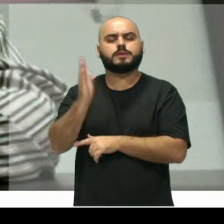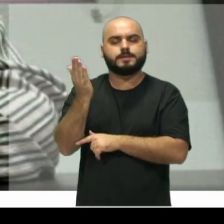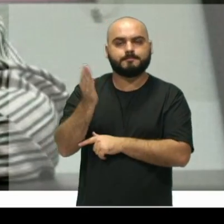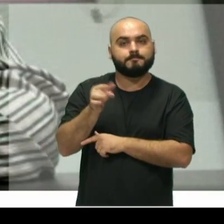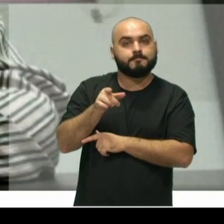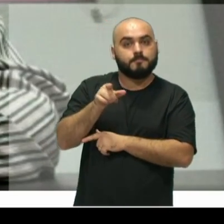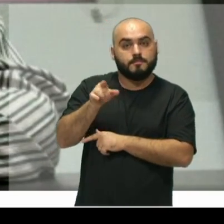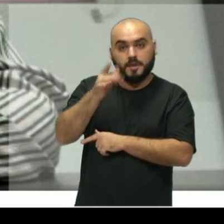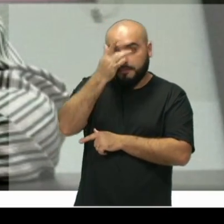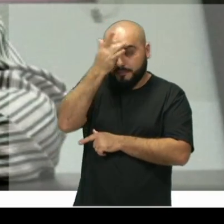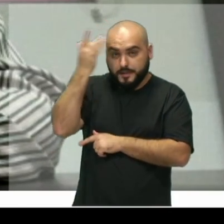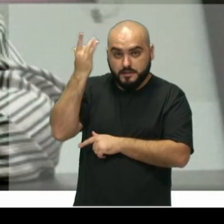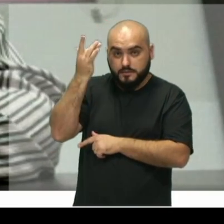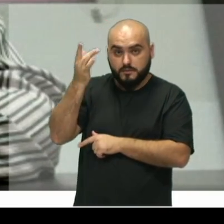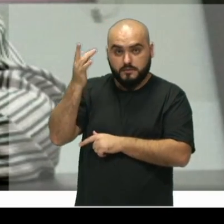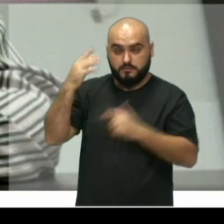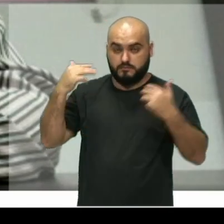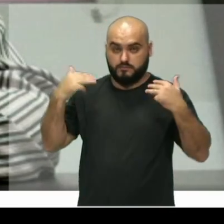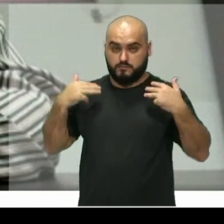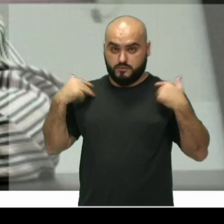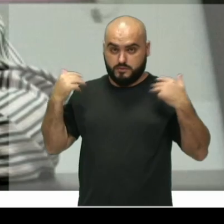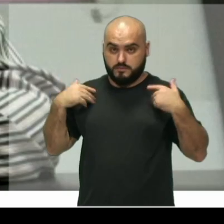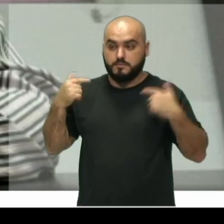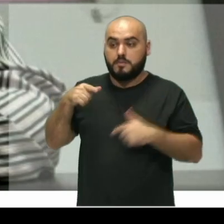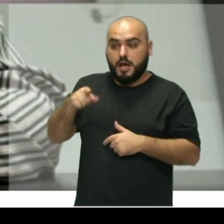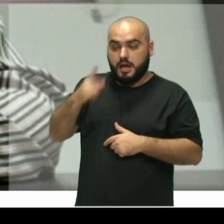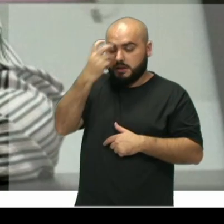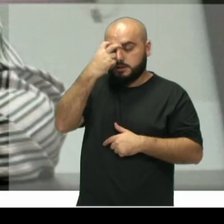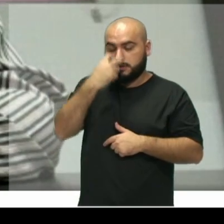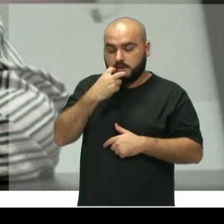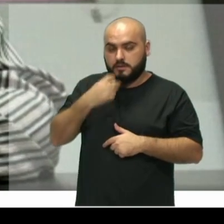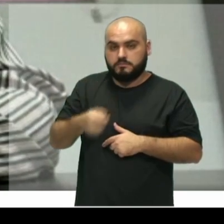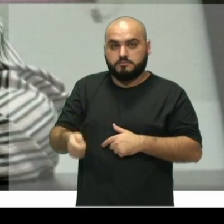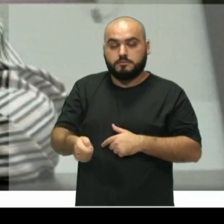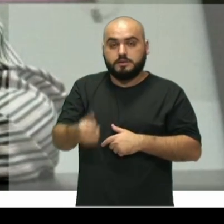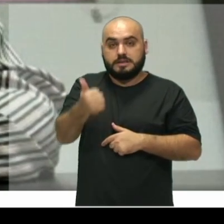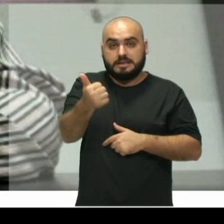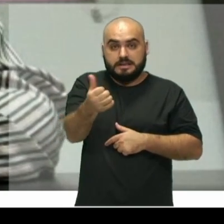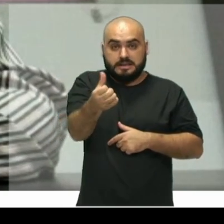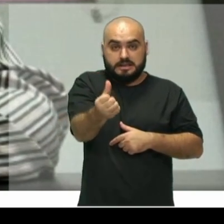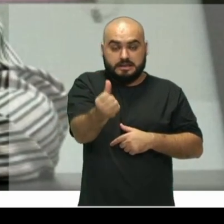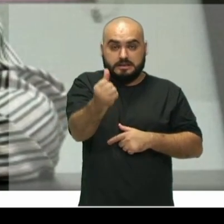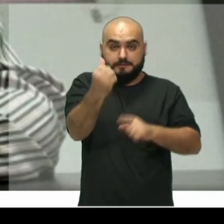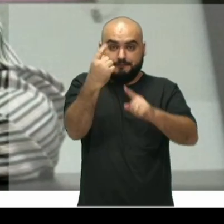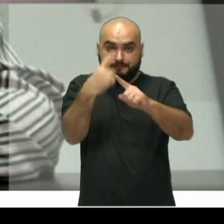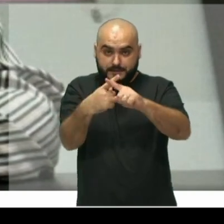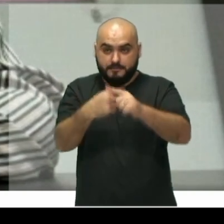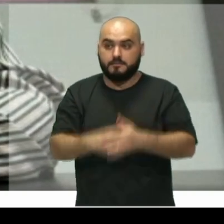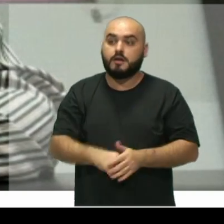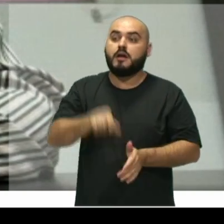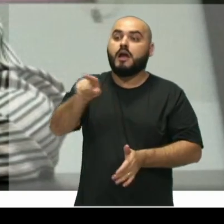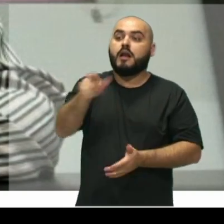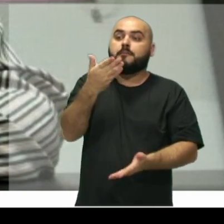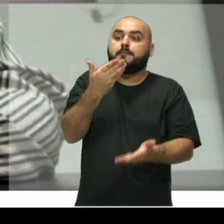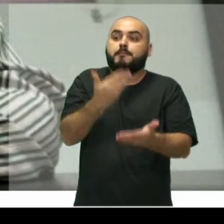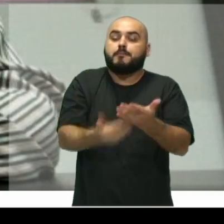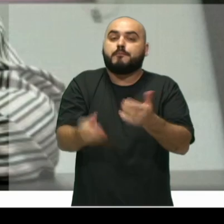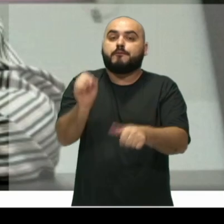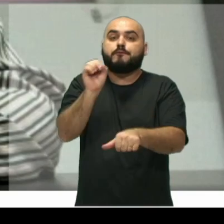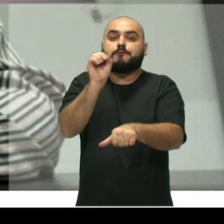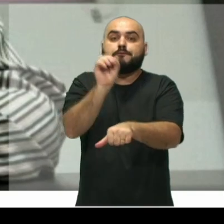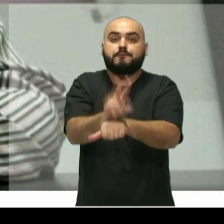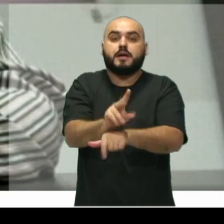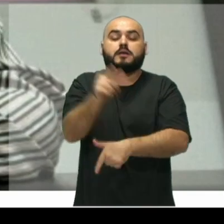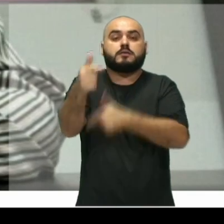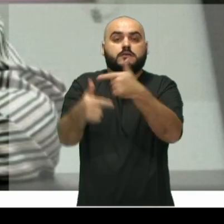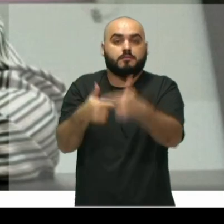pelo quem fazia o transporte, ela estava com seu cão-guia, 16 vezes. Ela, inclusive, perdeu o emprego por esses atrasos e foi